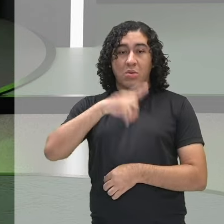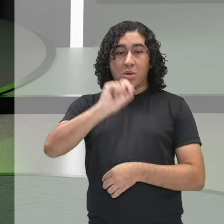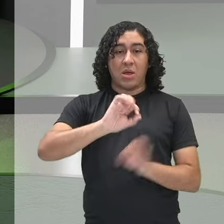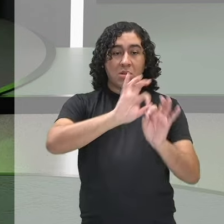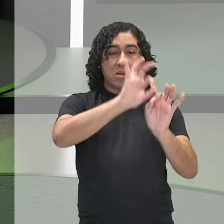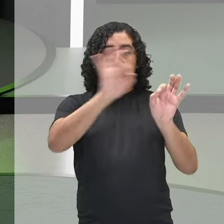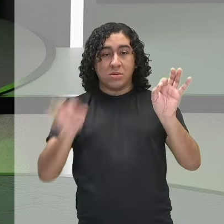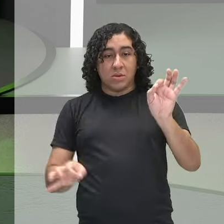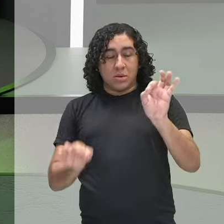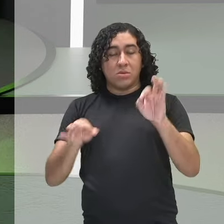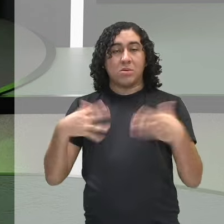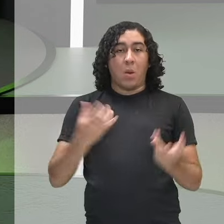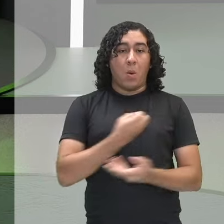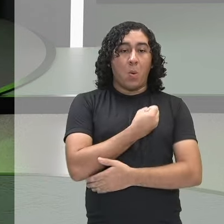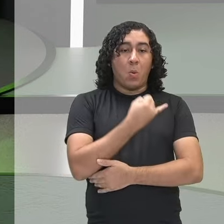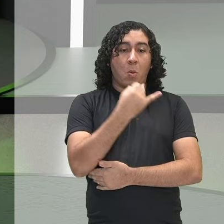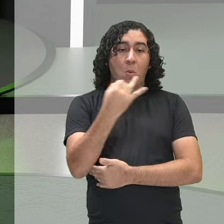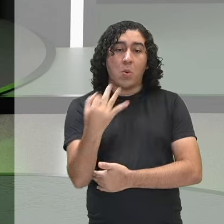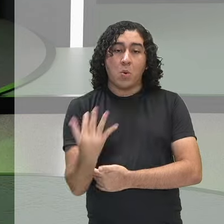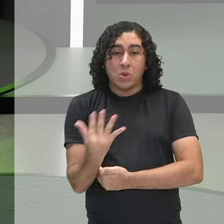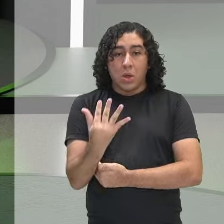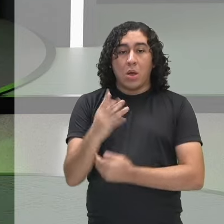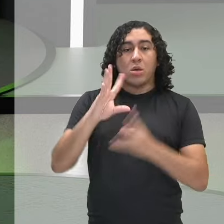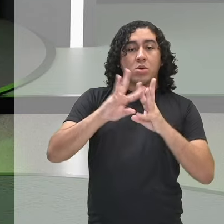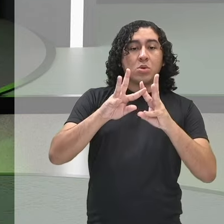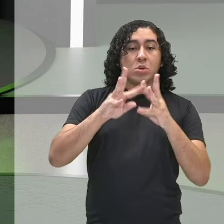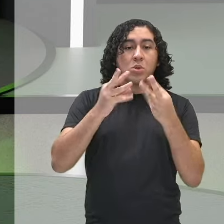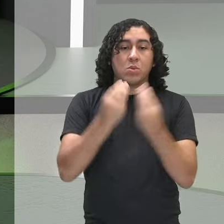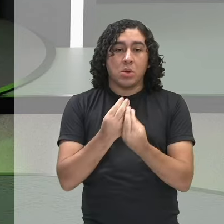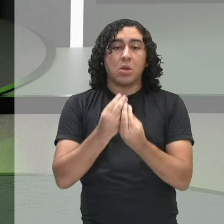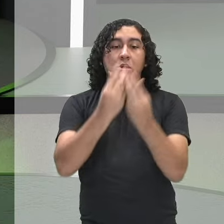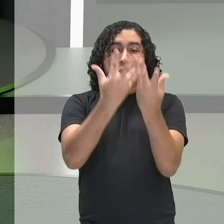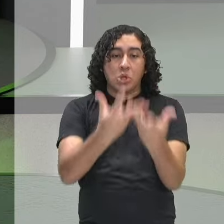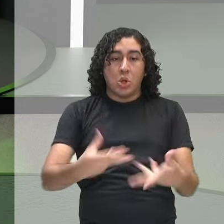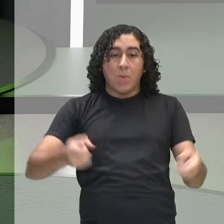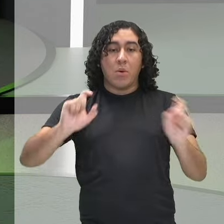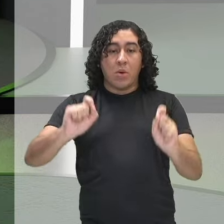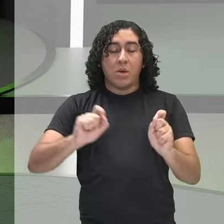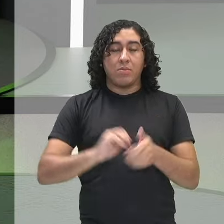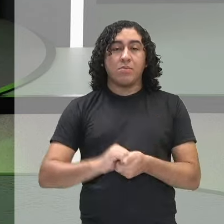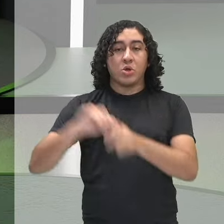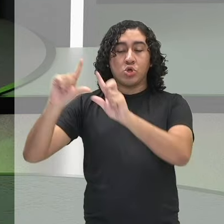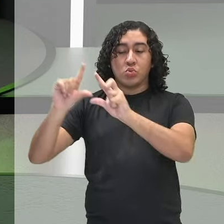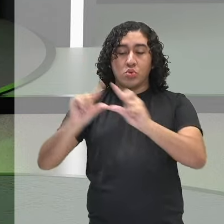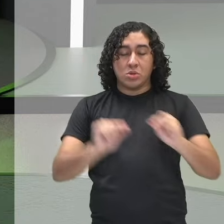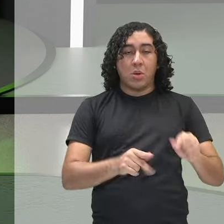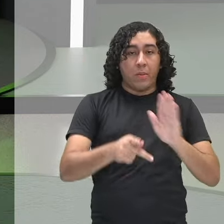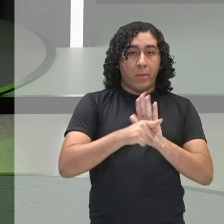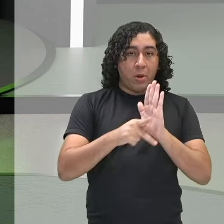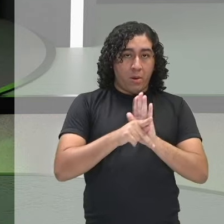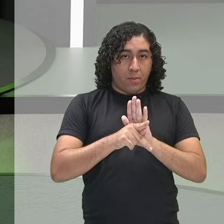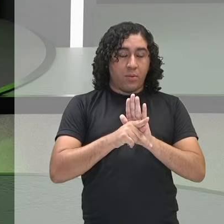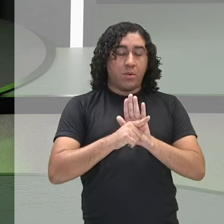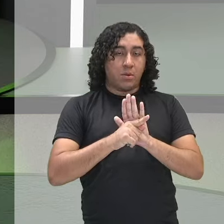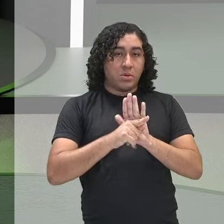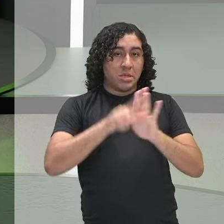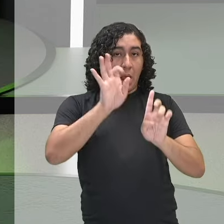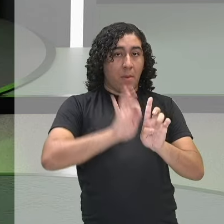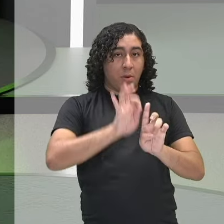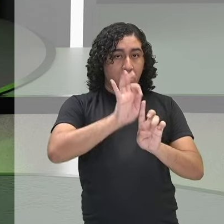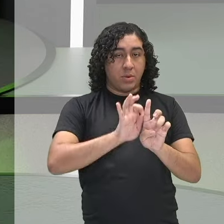Então, a quantidade de substâncias que dissolvem ali é com a diminuição da temperatura, tá? Então,